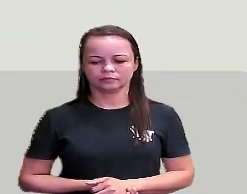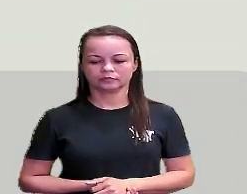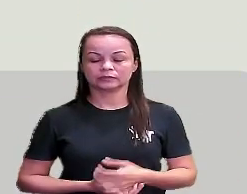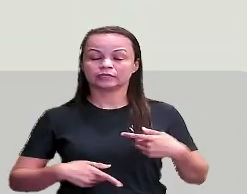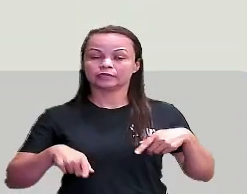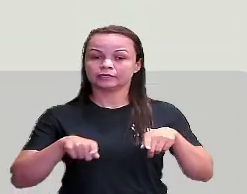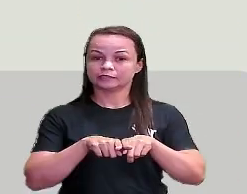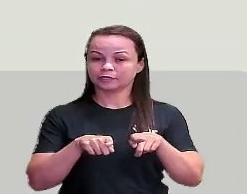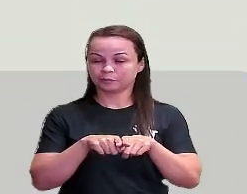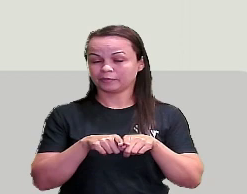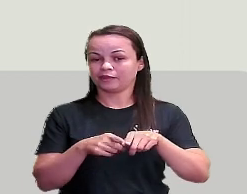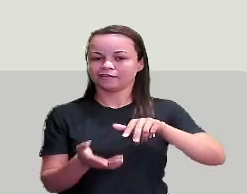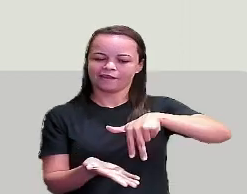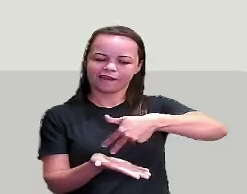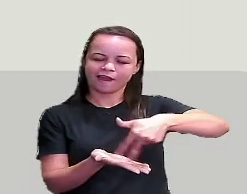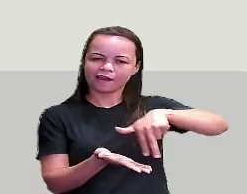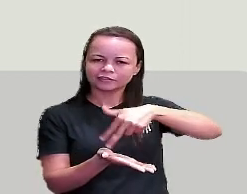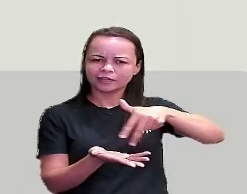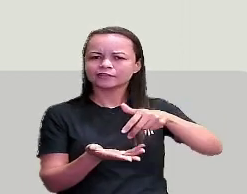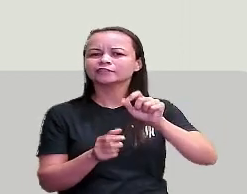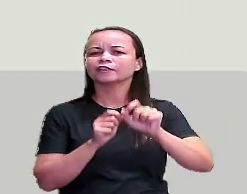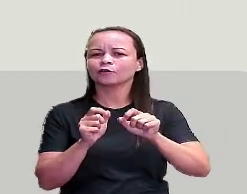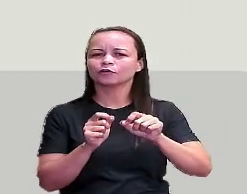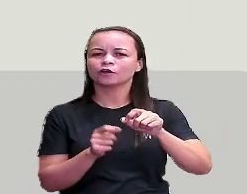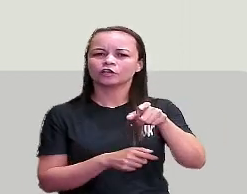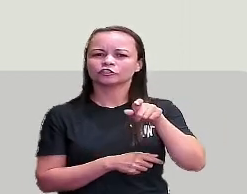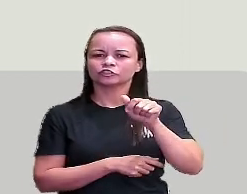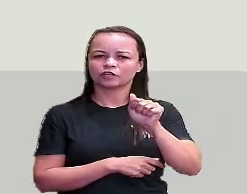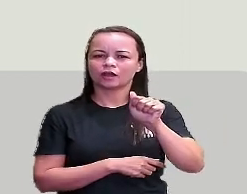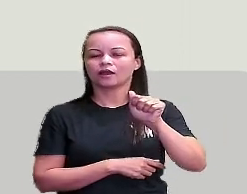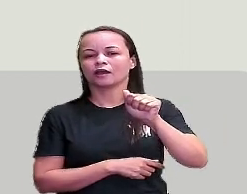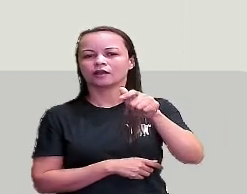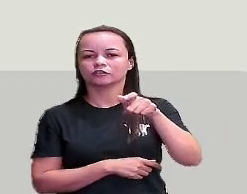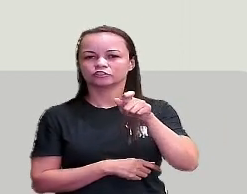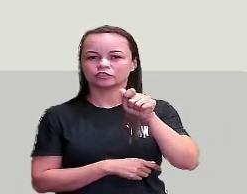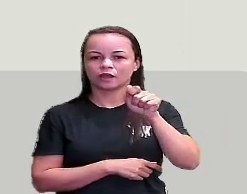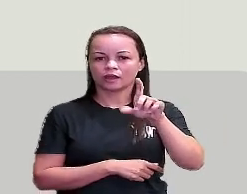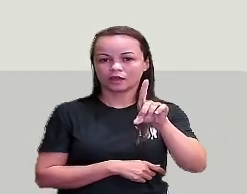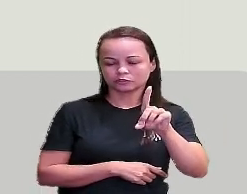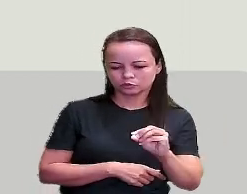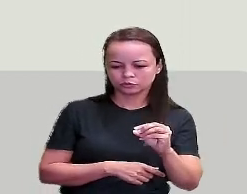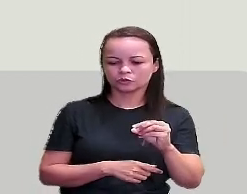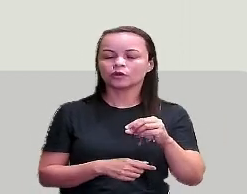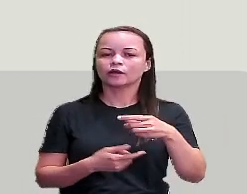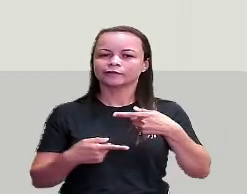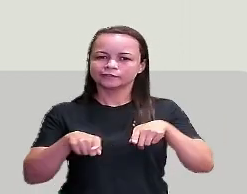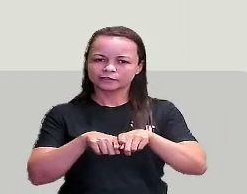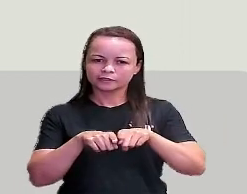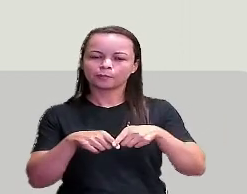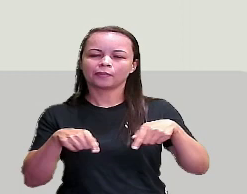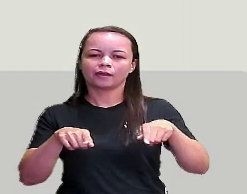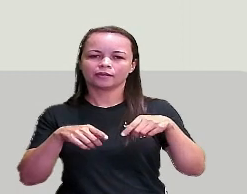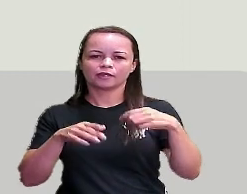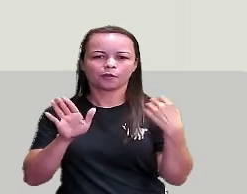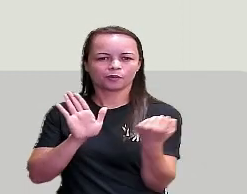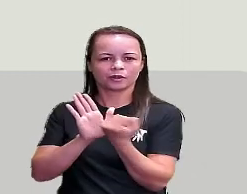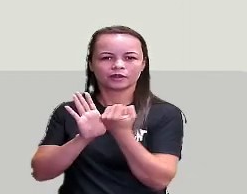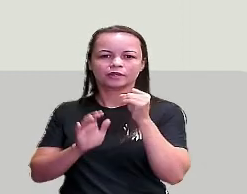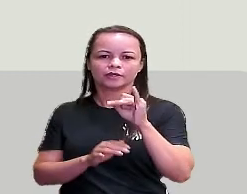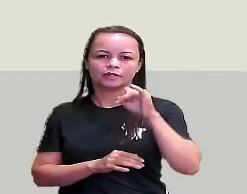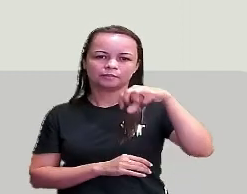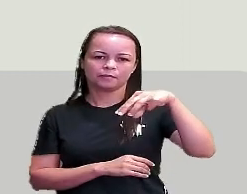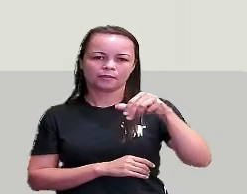E eu trouxe a dança, que é o chachado. O chachado é um patrimônio imaterial pernambucano, porque ele traz